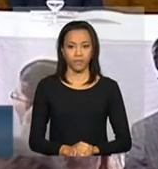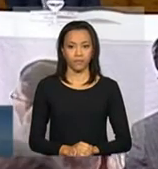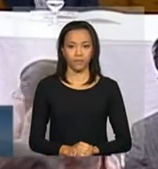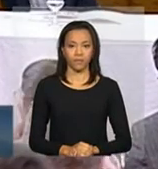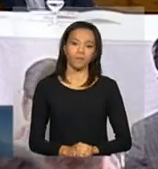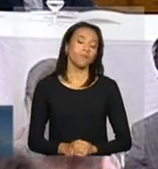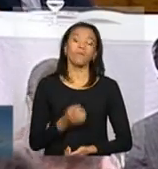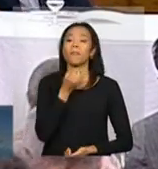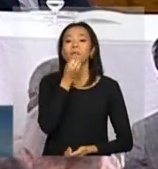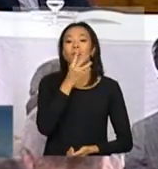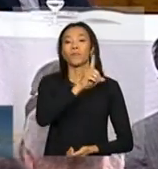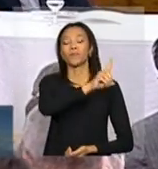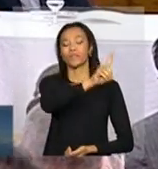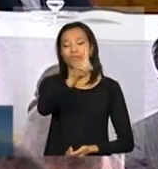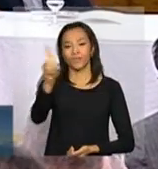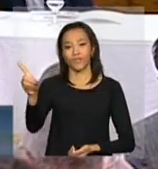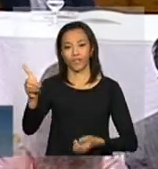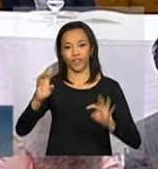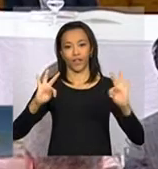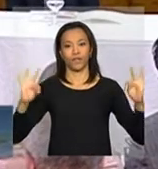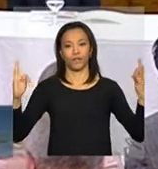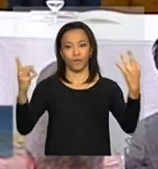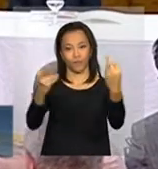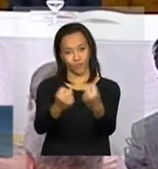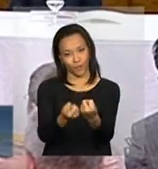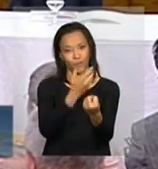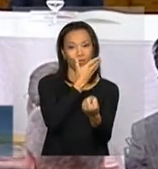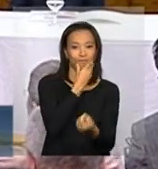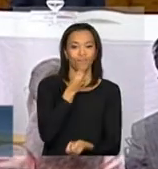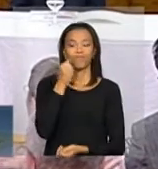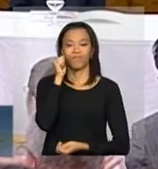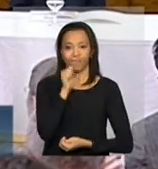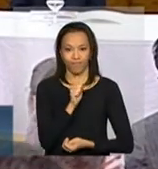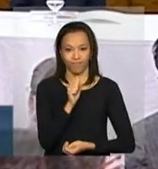Bem, bom dia a todos e todas.